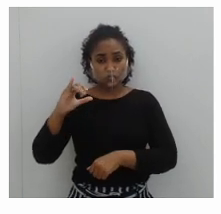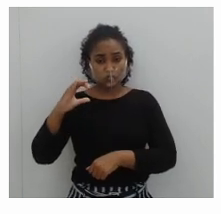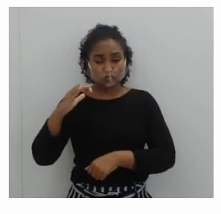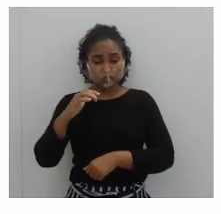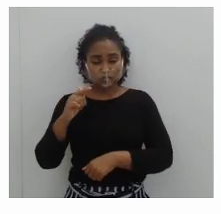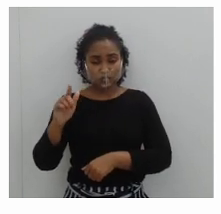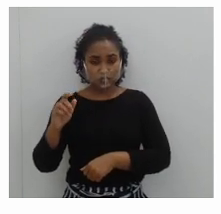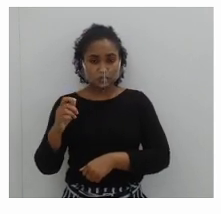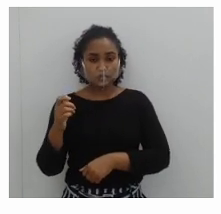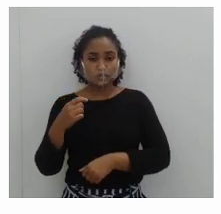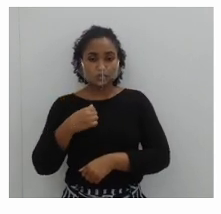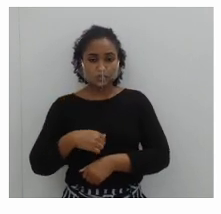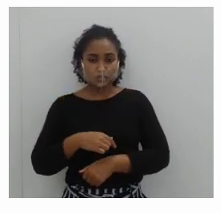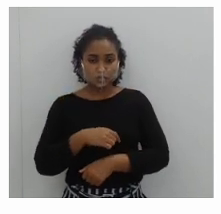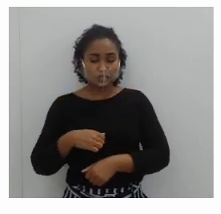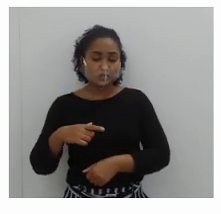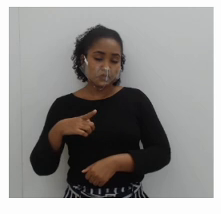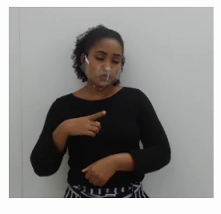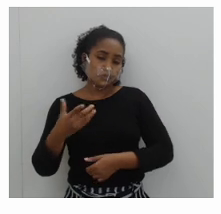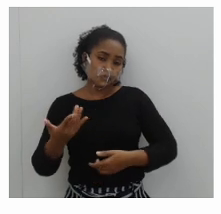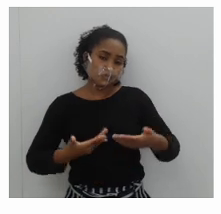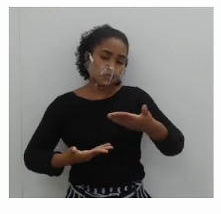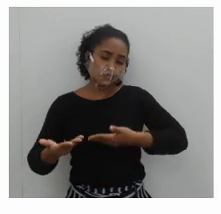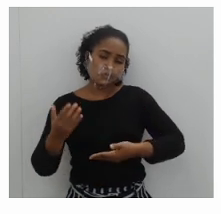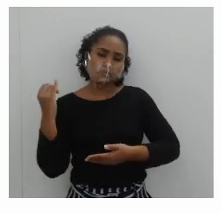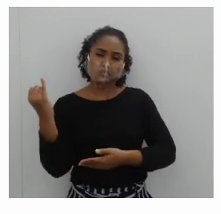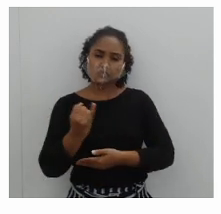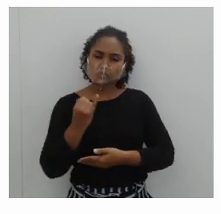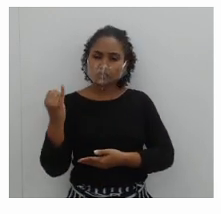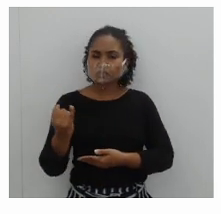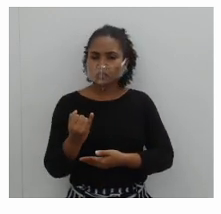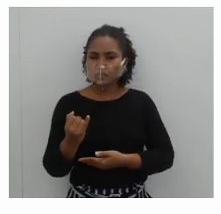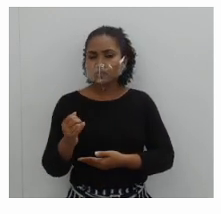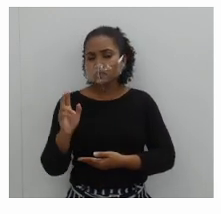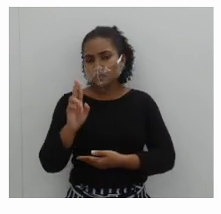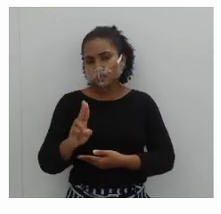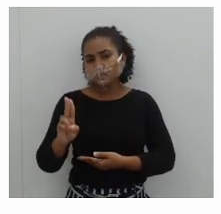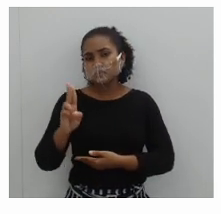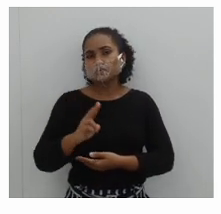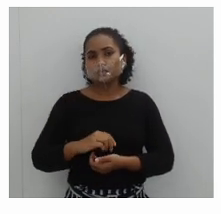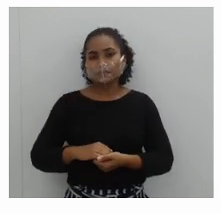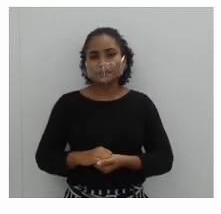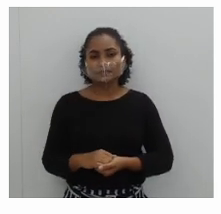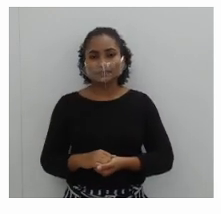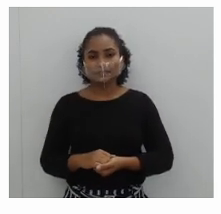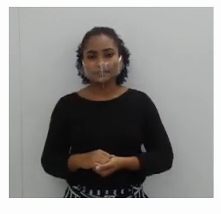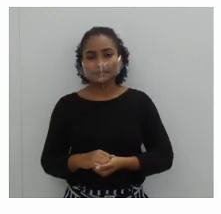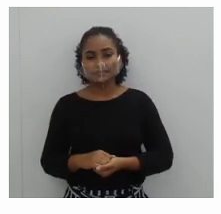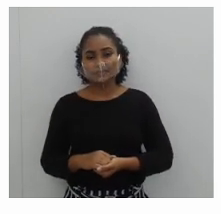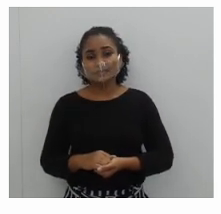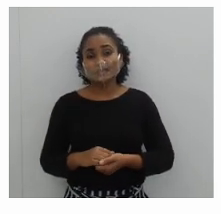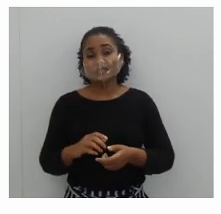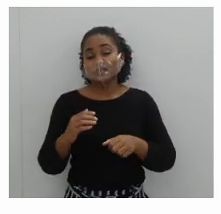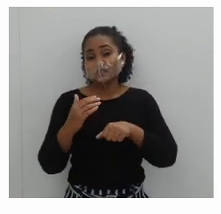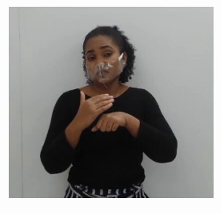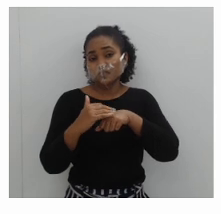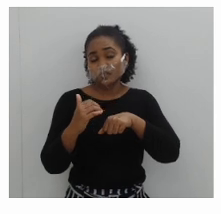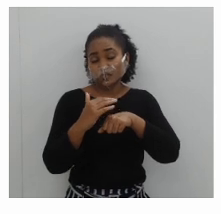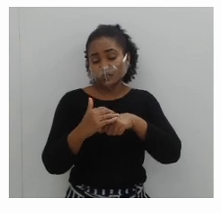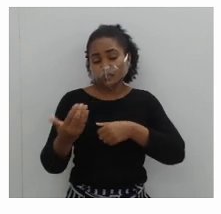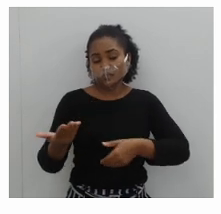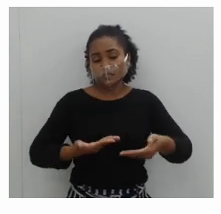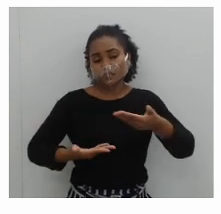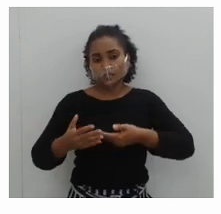1783, descobriu uma importante relação que funciona nos poliedros convexos, a chamada relação